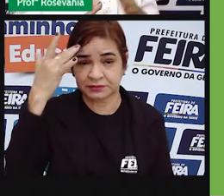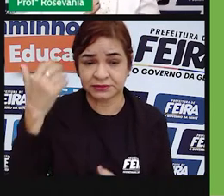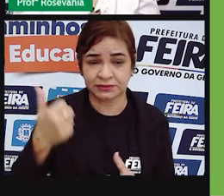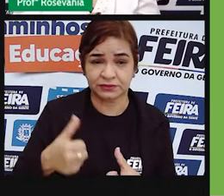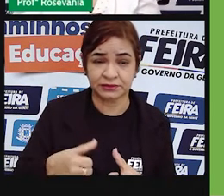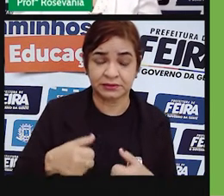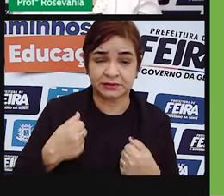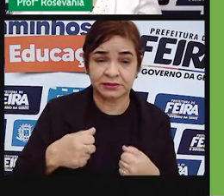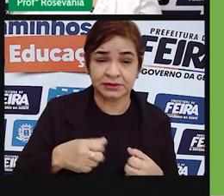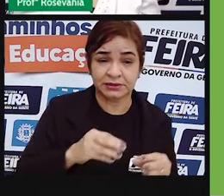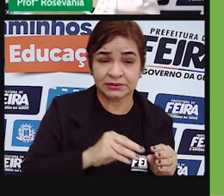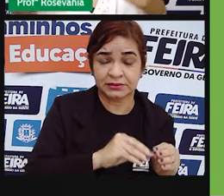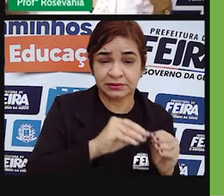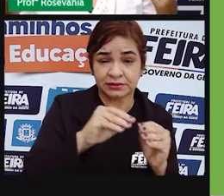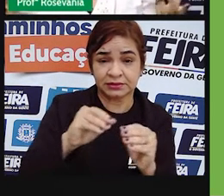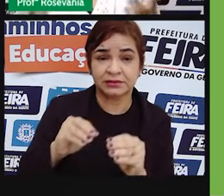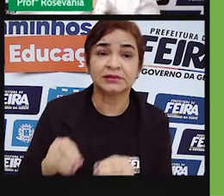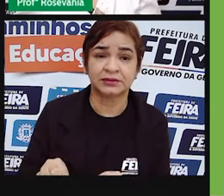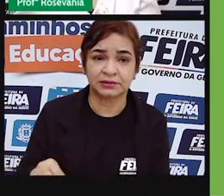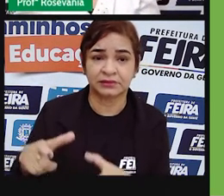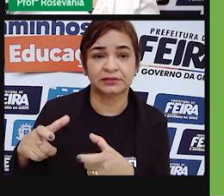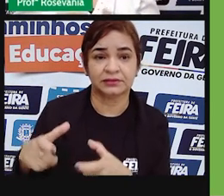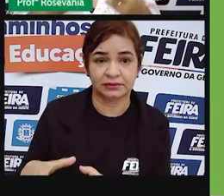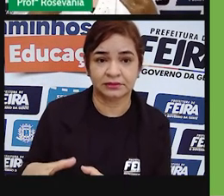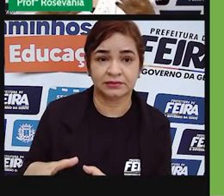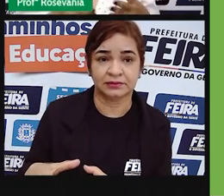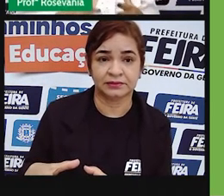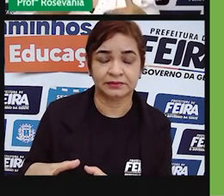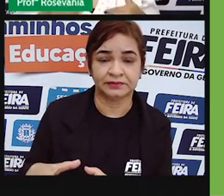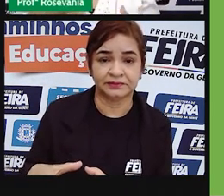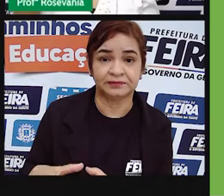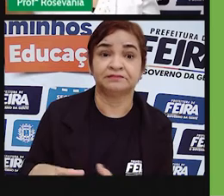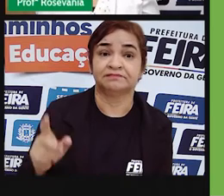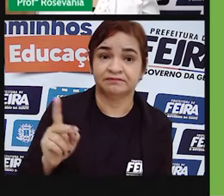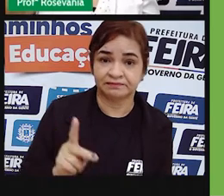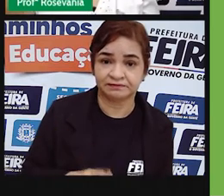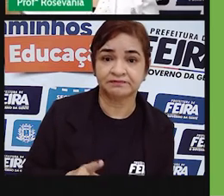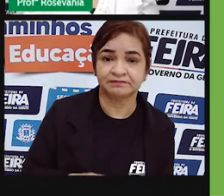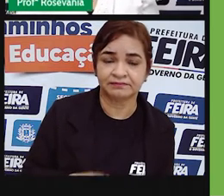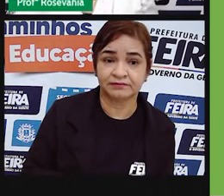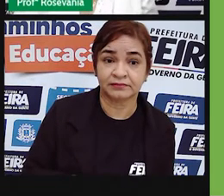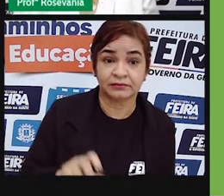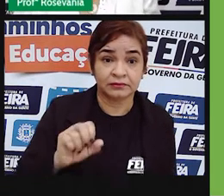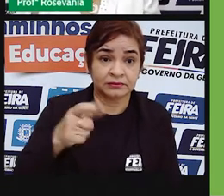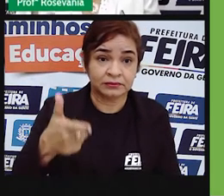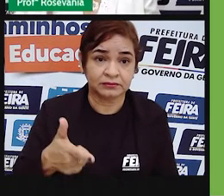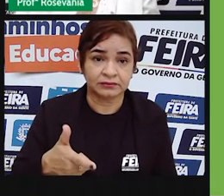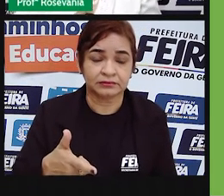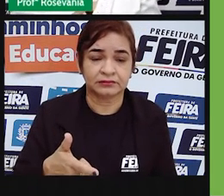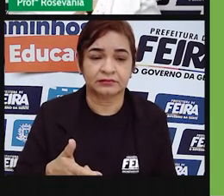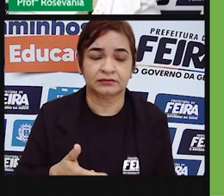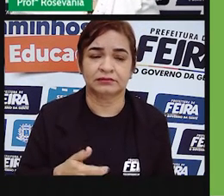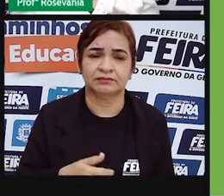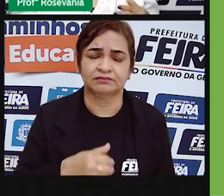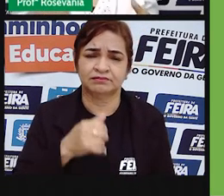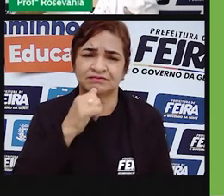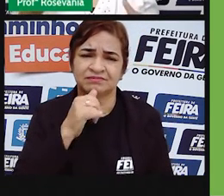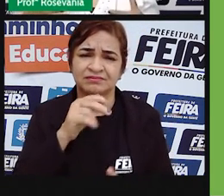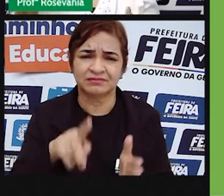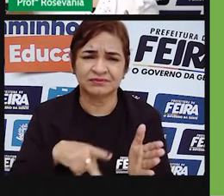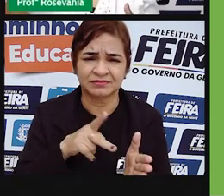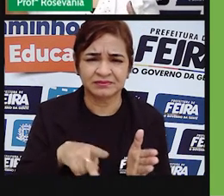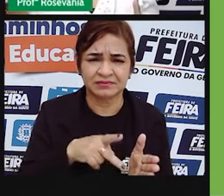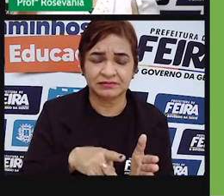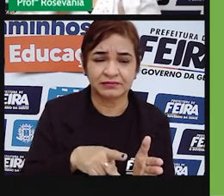grata nesse governo e aí você realmente tem que sair às vezes você é convidado a sair nem você que decide